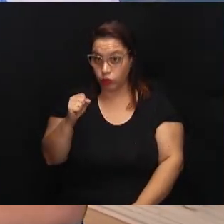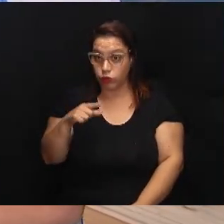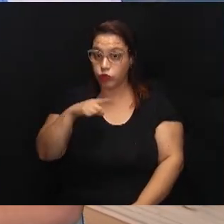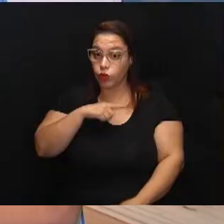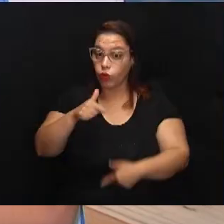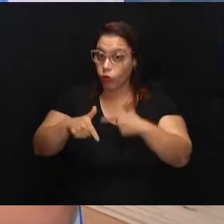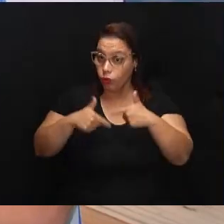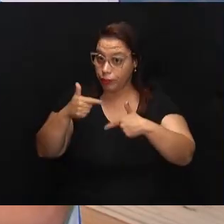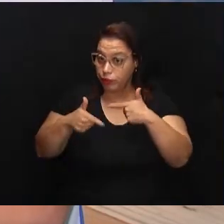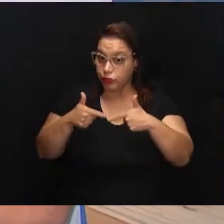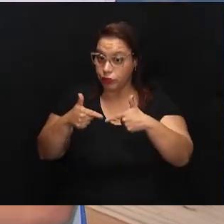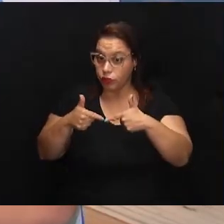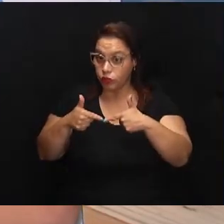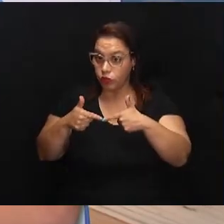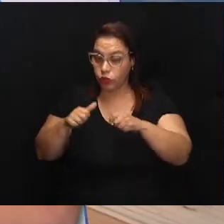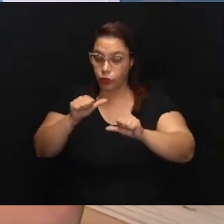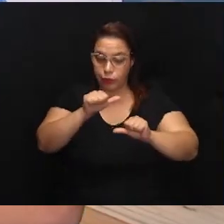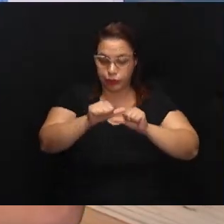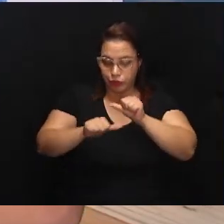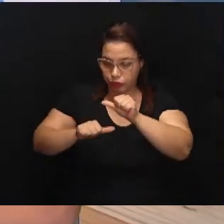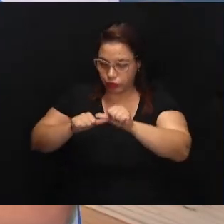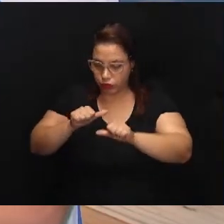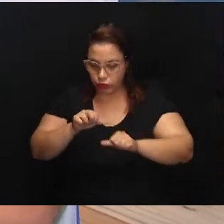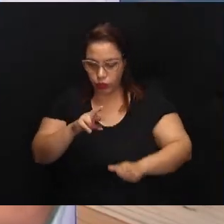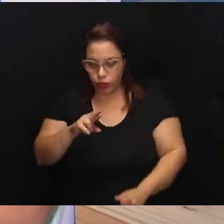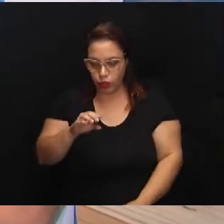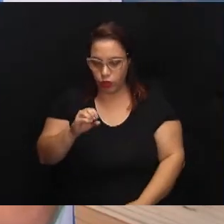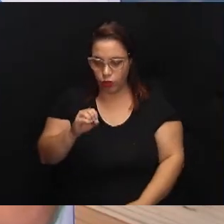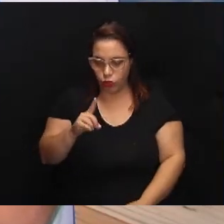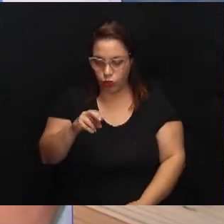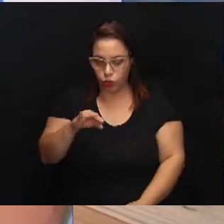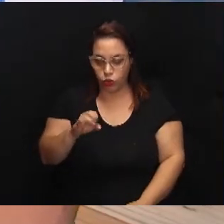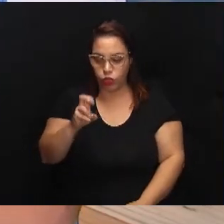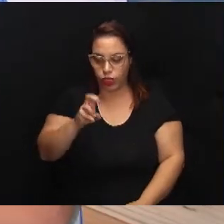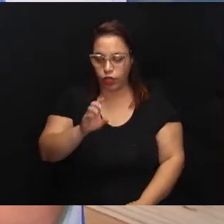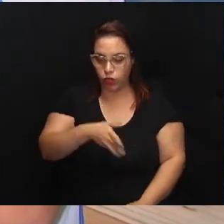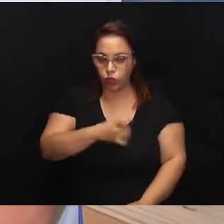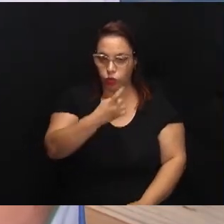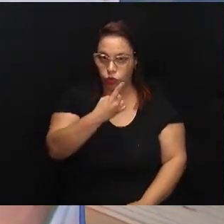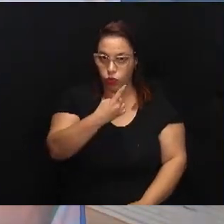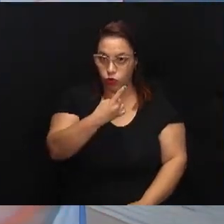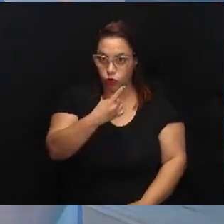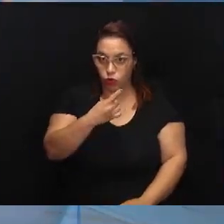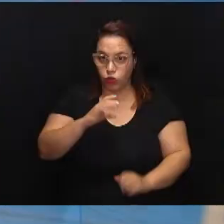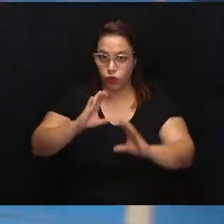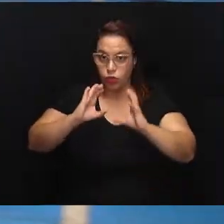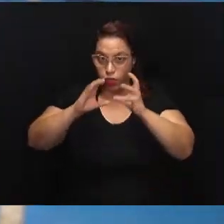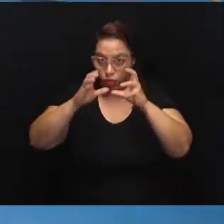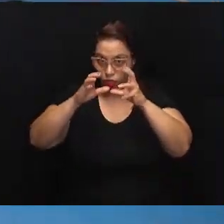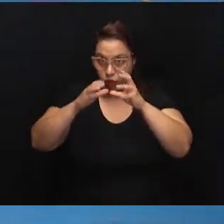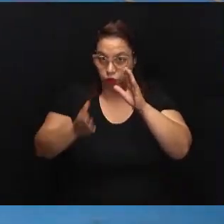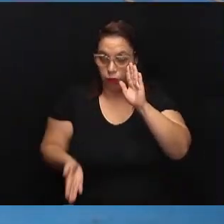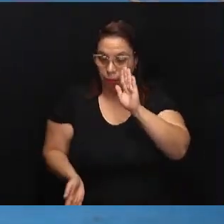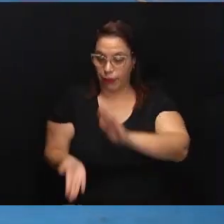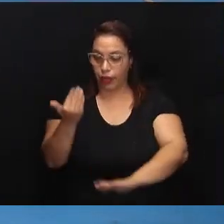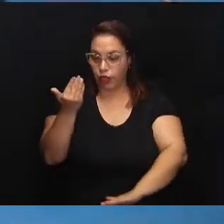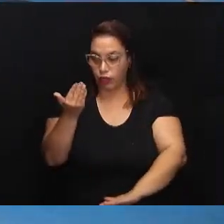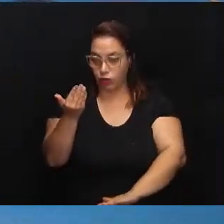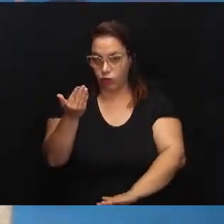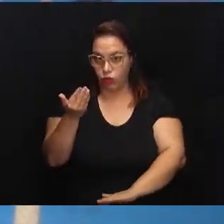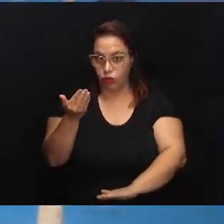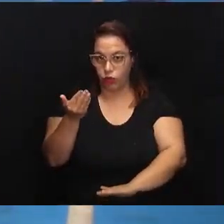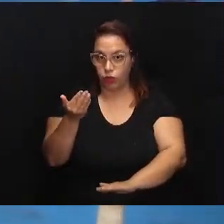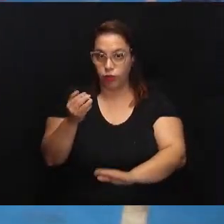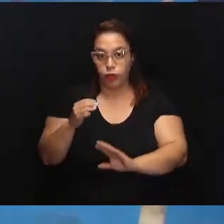Tem o trabalho do rodízio, que é muito mais especializado, que é o 5-1, joga com 5 atacantes, mais o levantador, que constrói